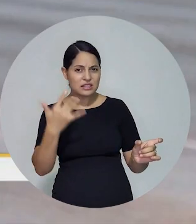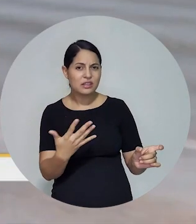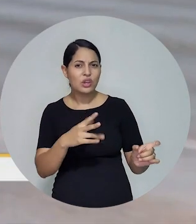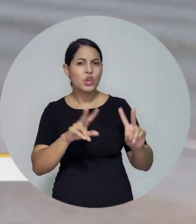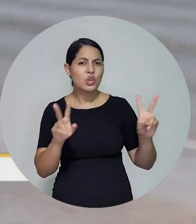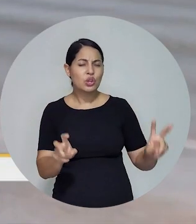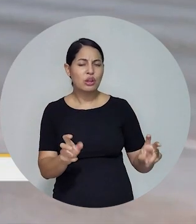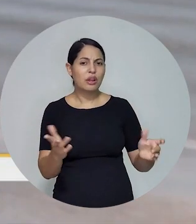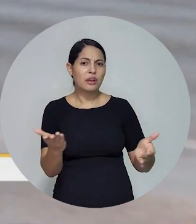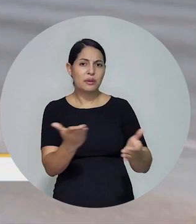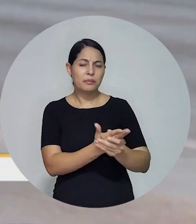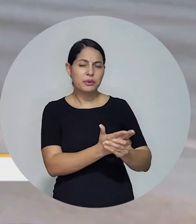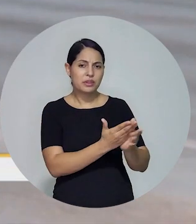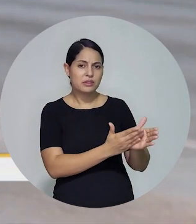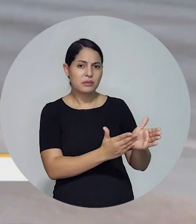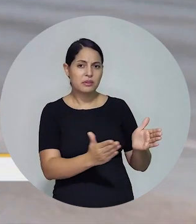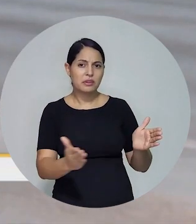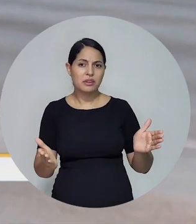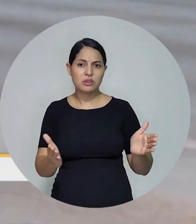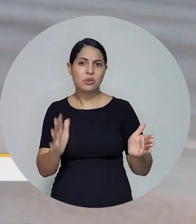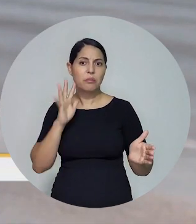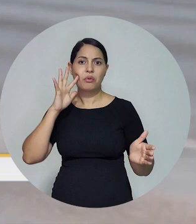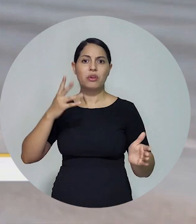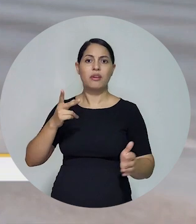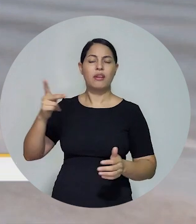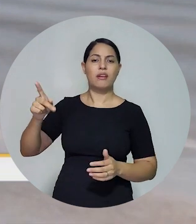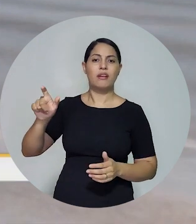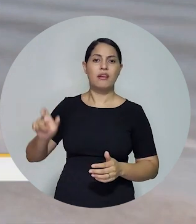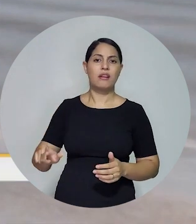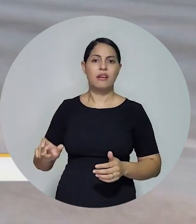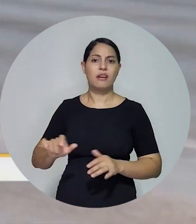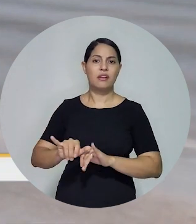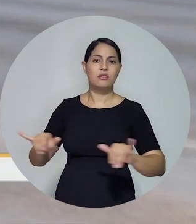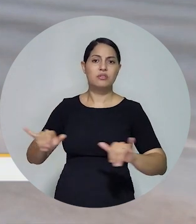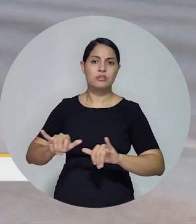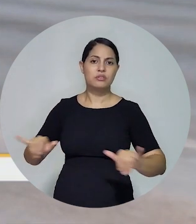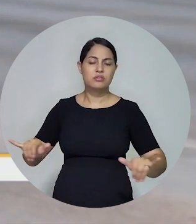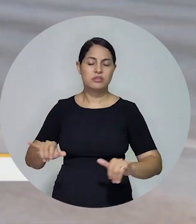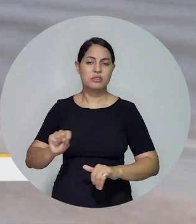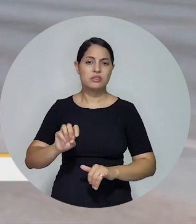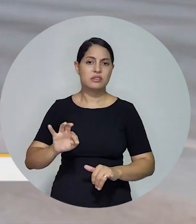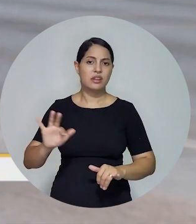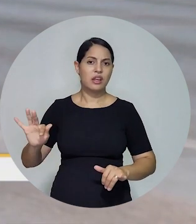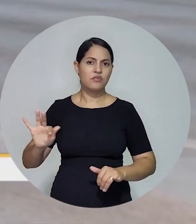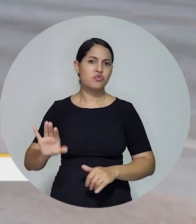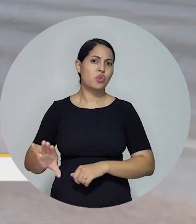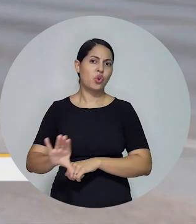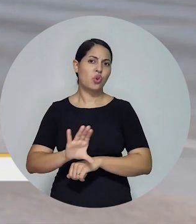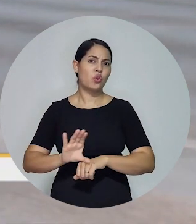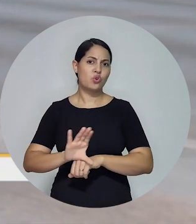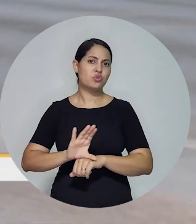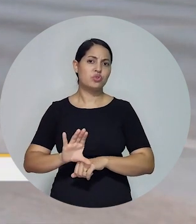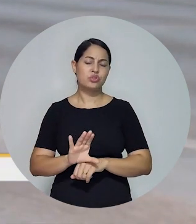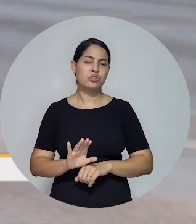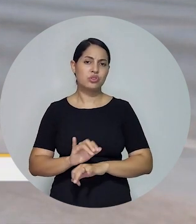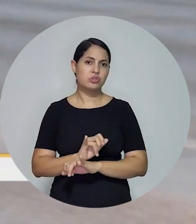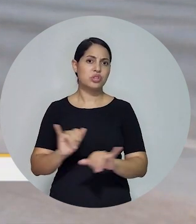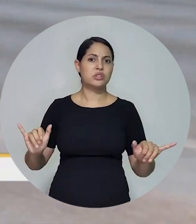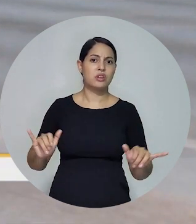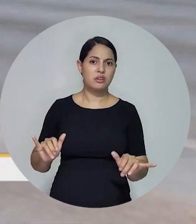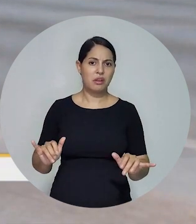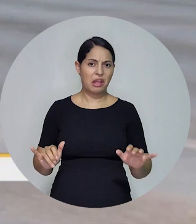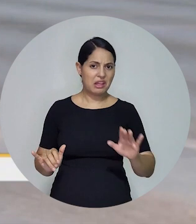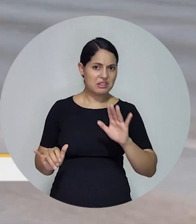sobre essa questão do processo, né? Não é simplesmente porque tem uma decisão do Supremo referendando que isso é constitucional, que isso